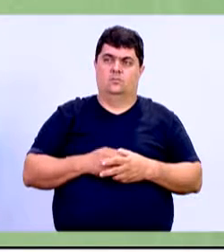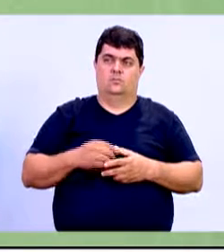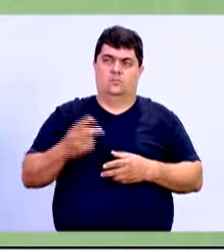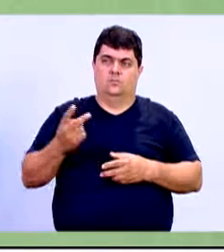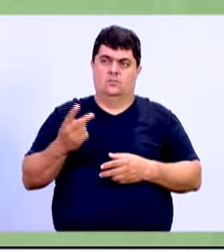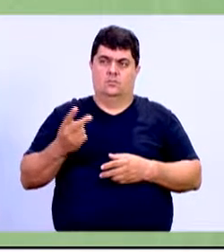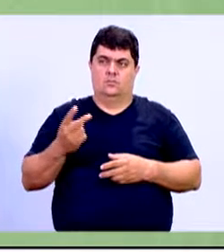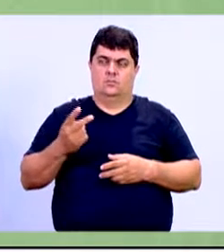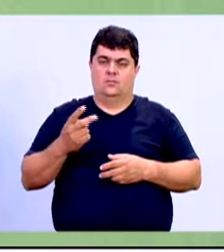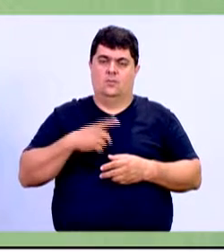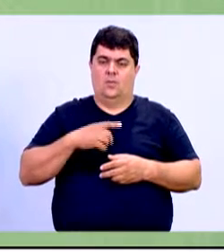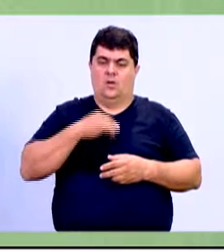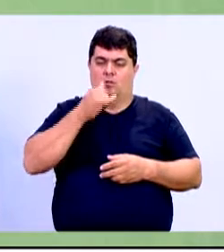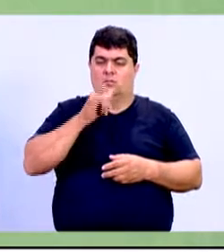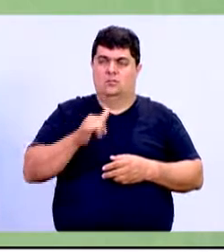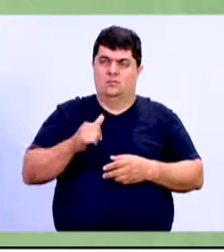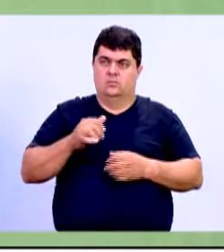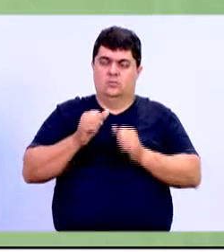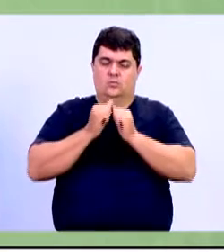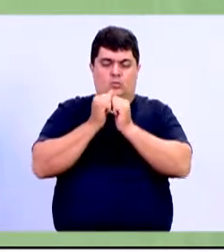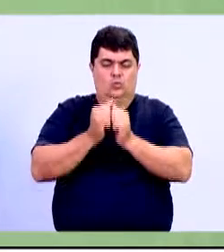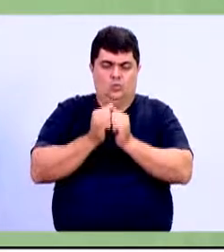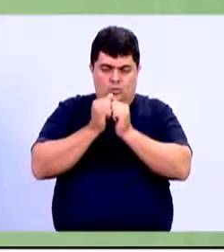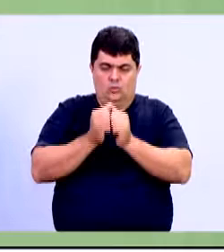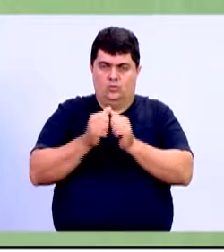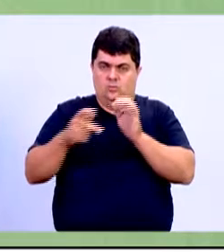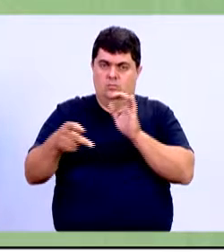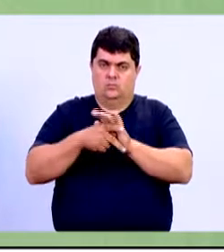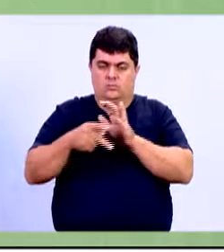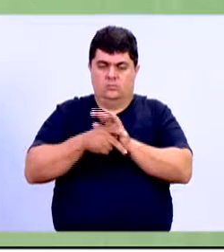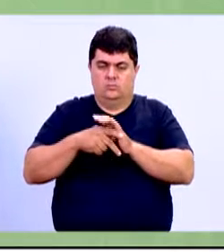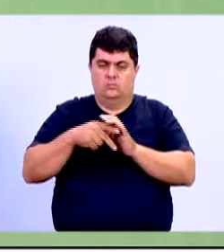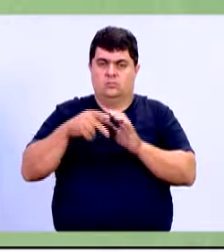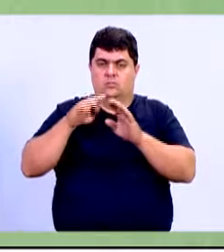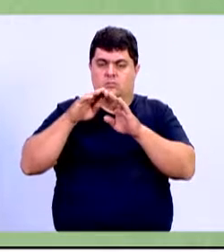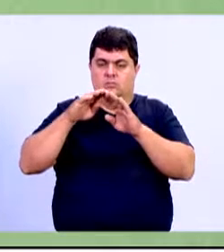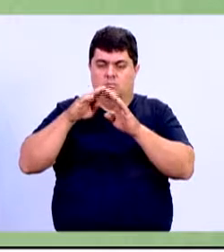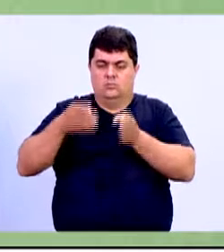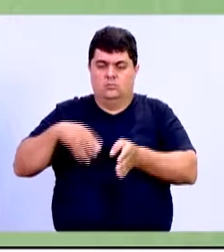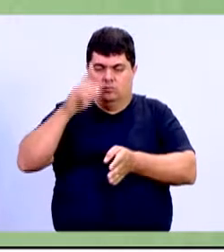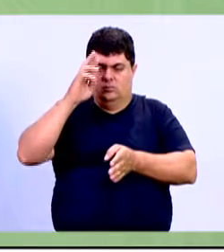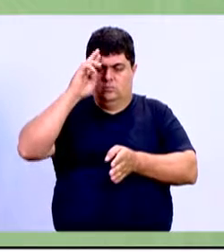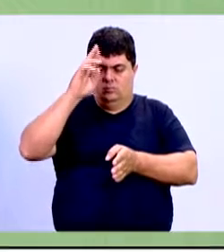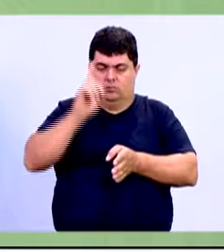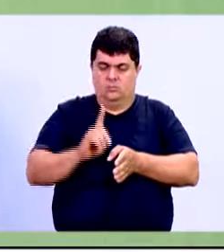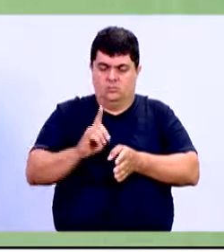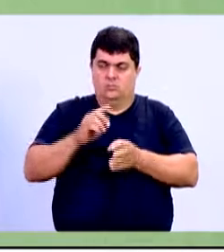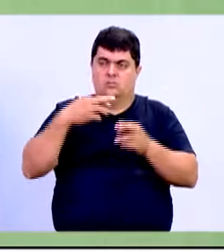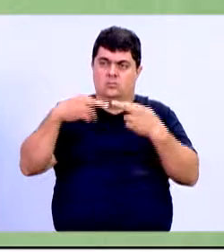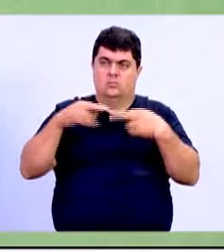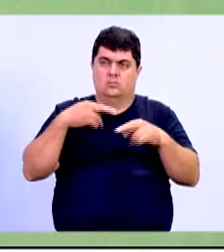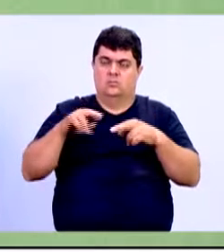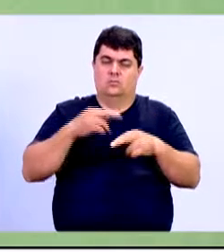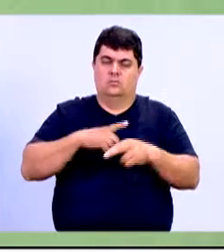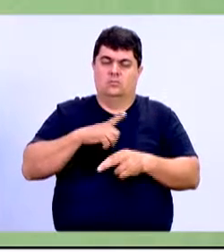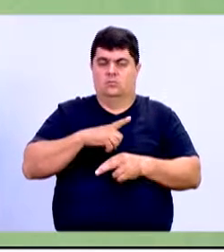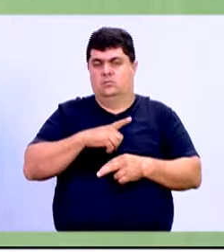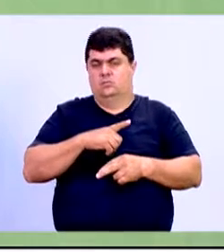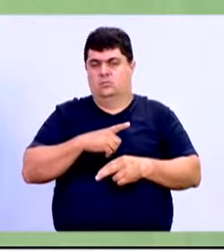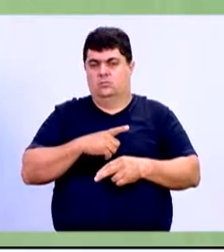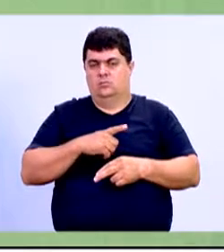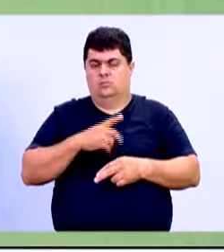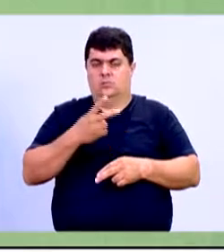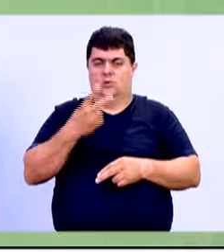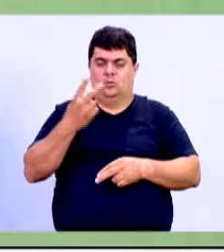eles alimentam ao mesmo tempo os servidores de rede. Tá? Cada servidor de rede, ele tem